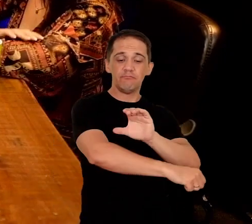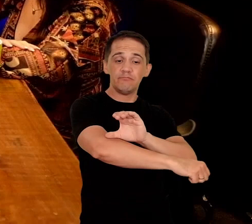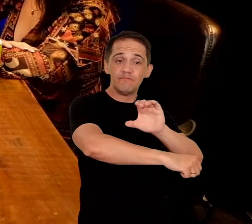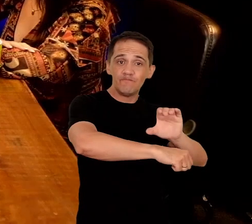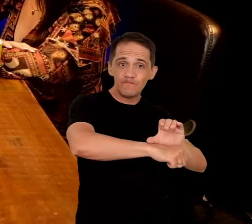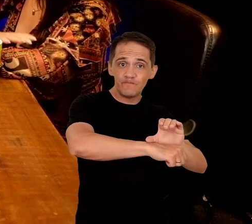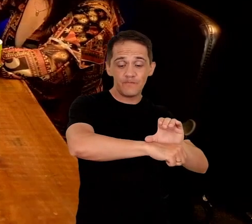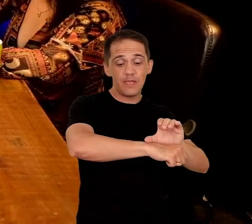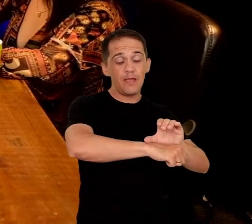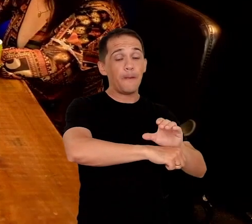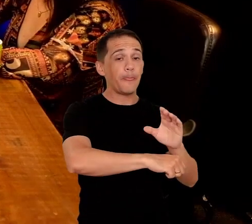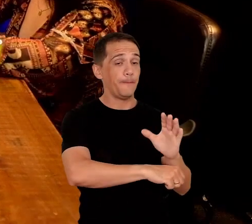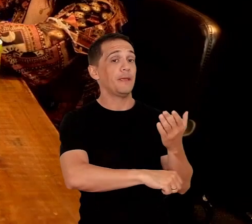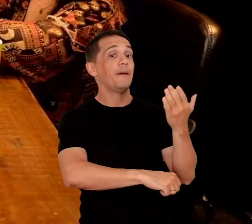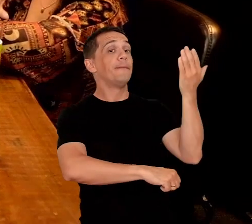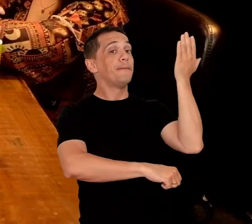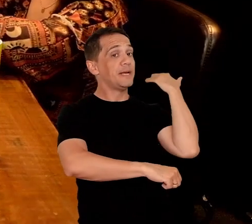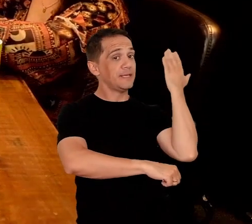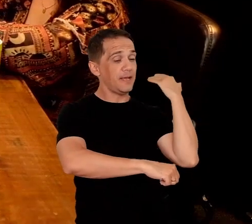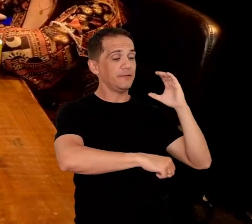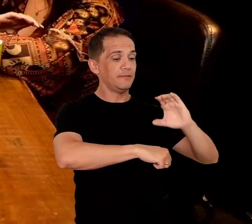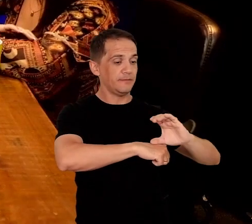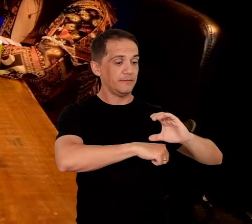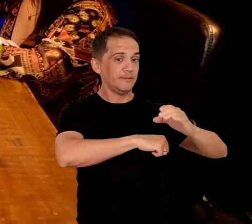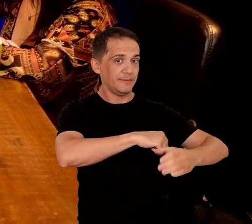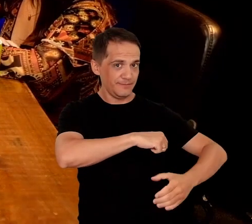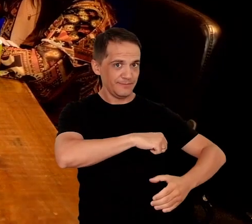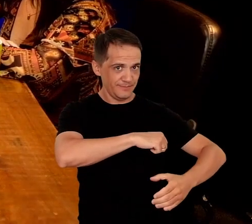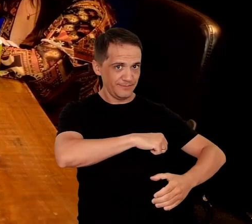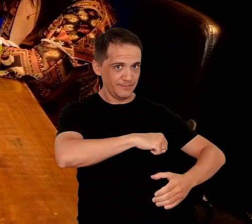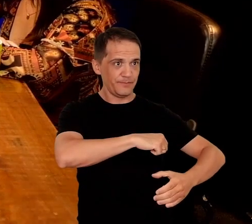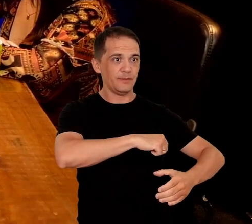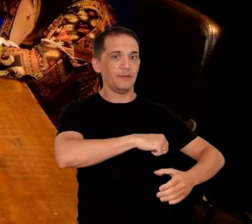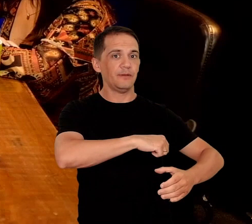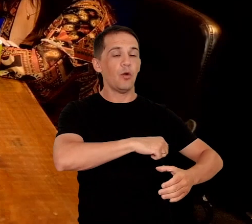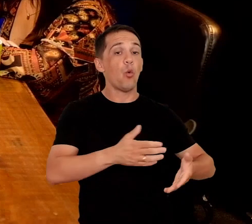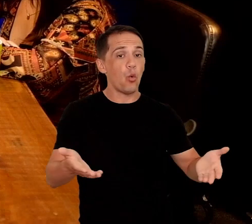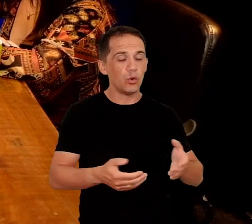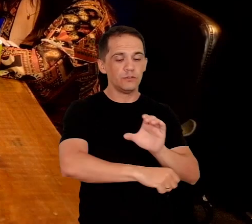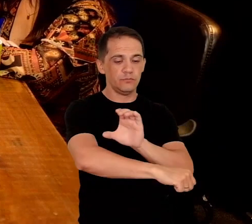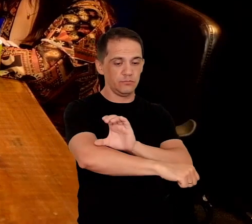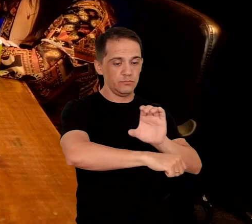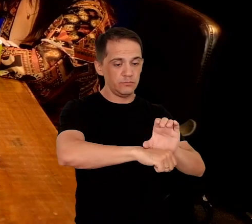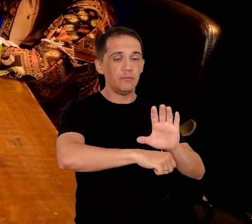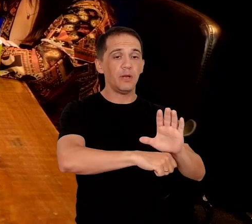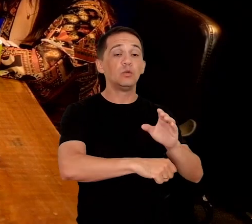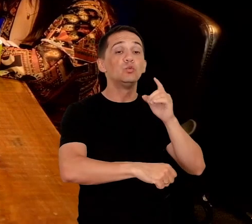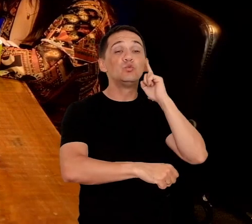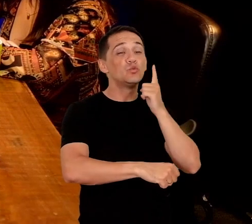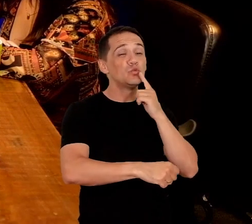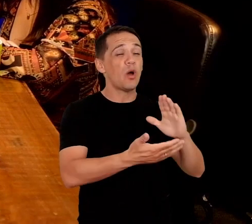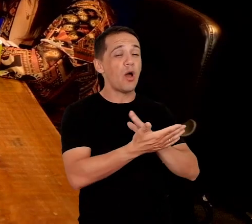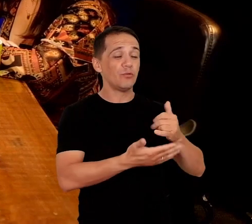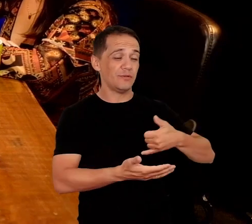mais antigos... E é o C de cachoeirinha. É o C de cachoeirinha. Uhum. Só que os surdos mais antigos, eles fazem assim, porque o nome é